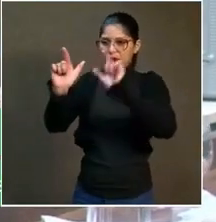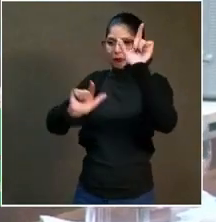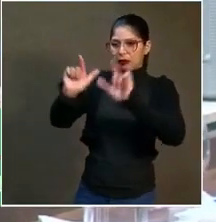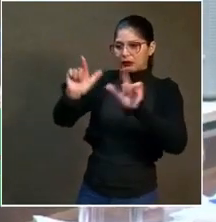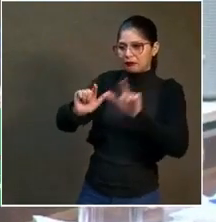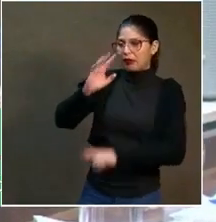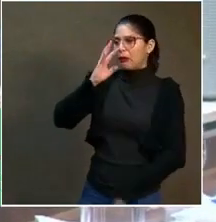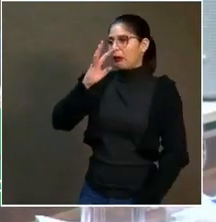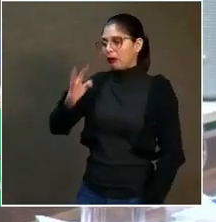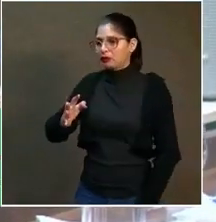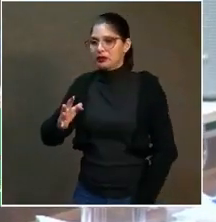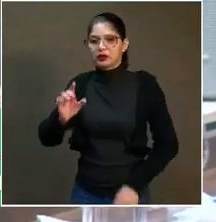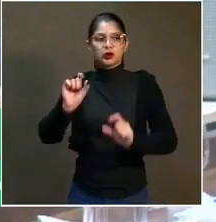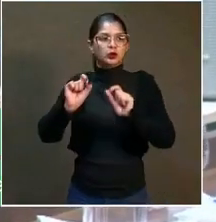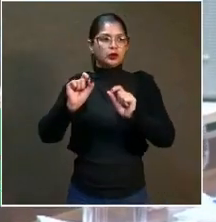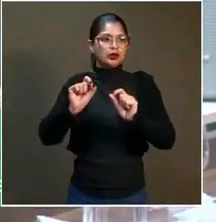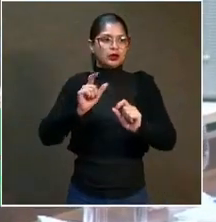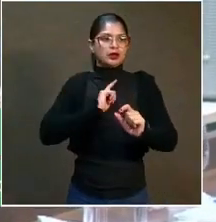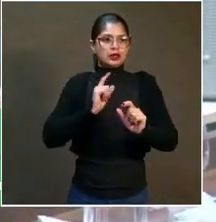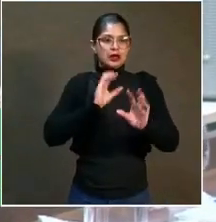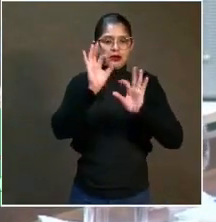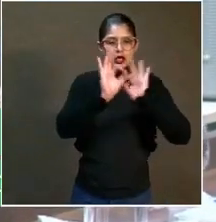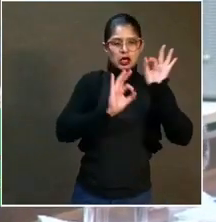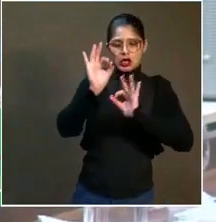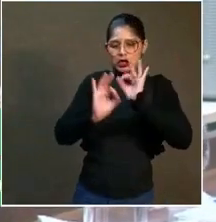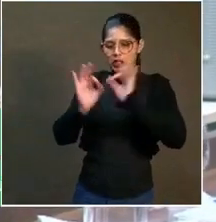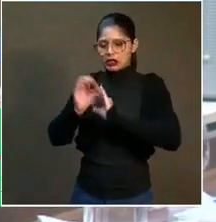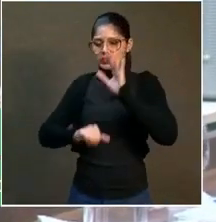pela acusação, de que houve premeditação.